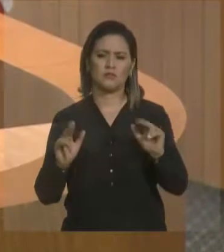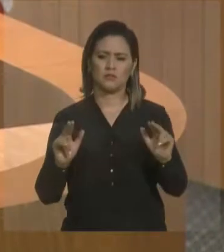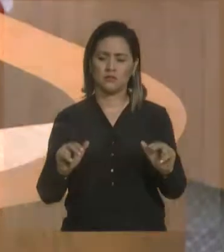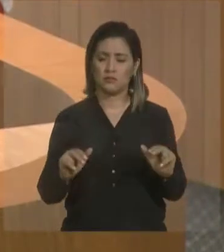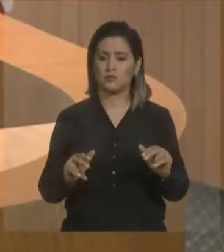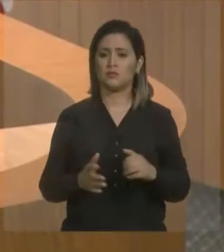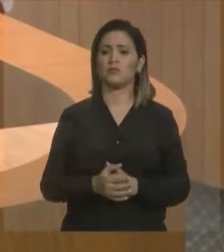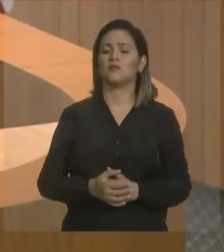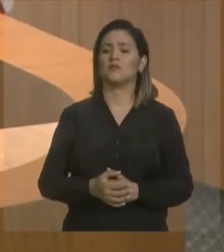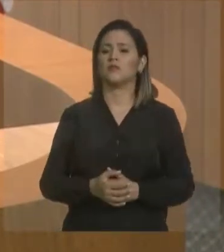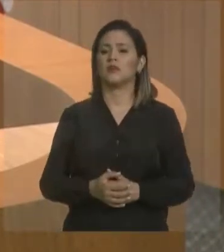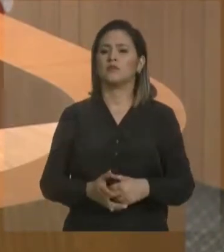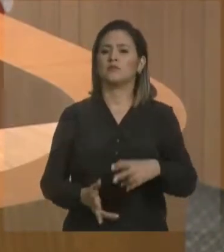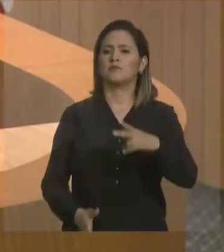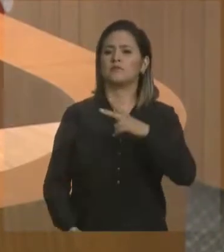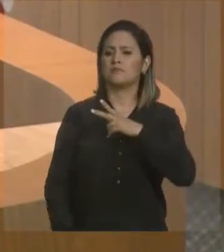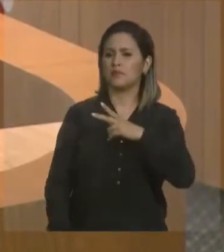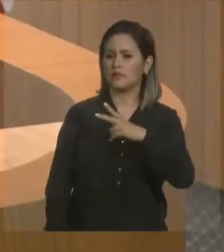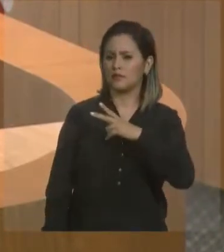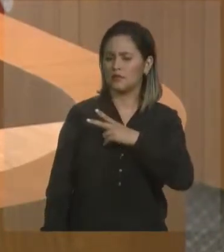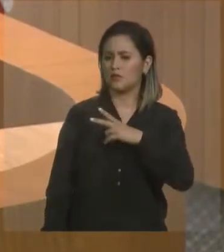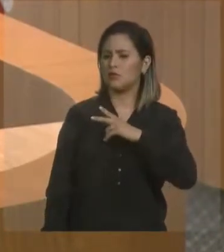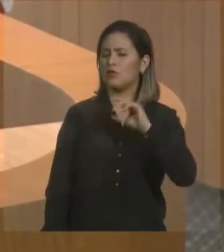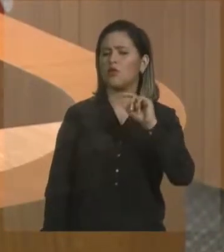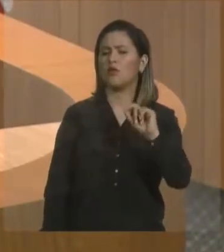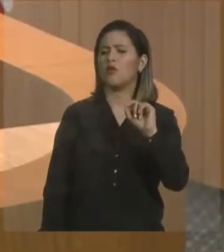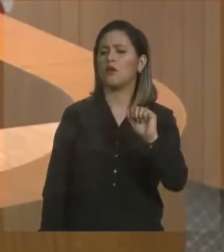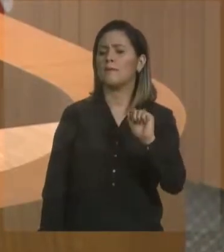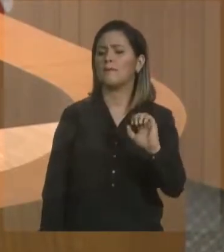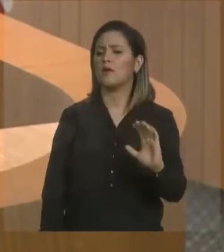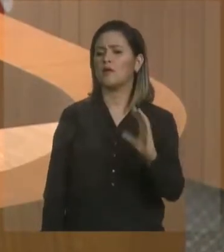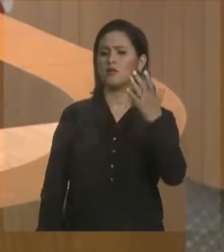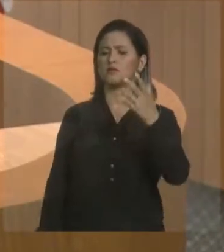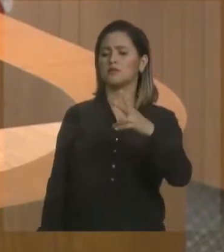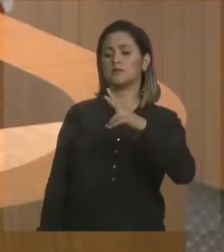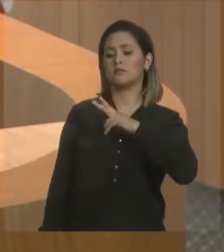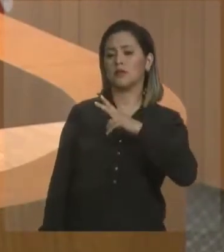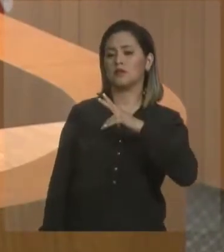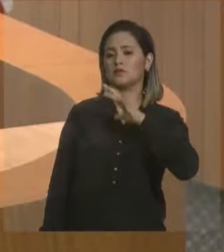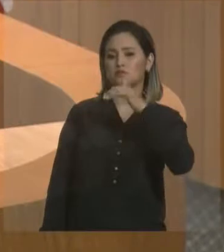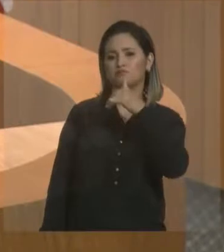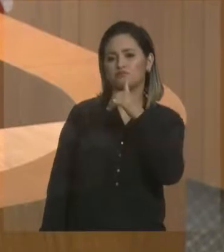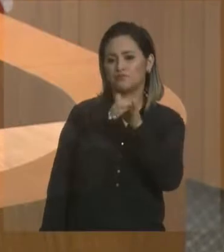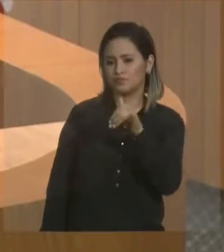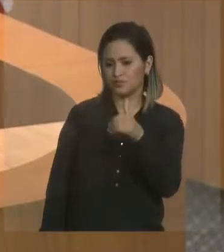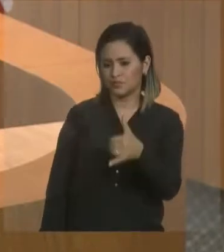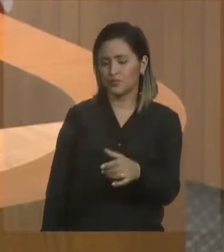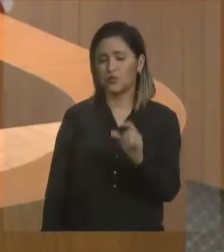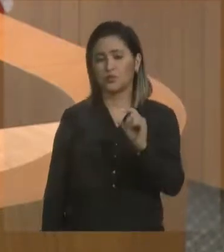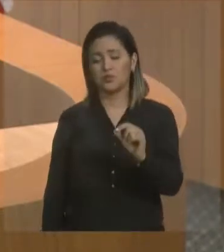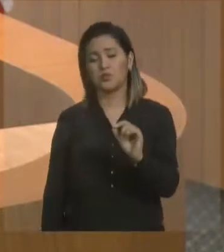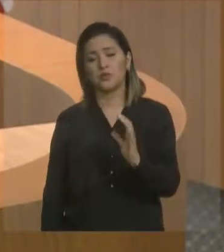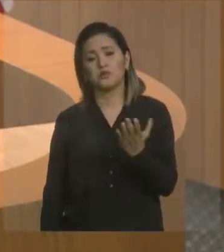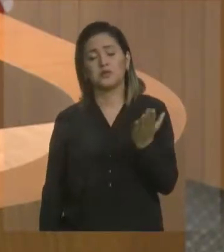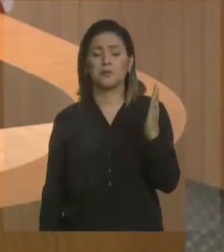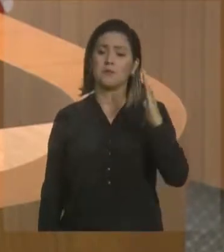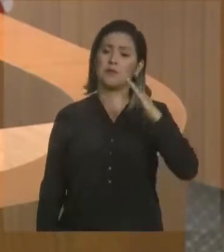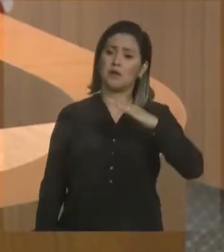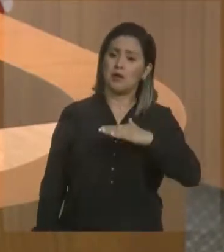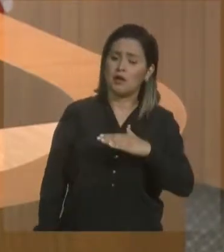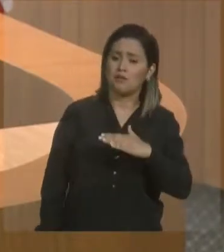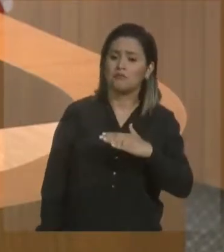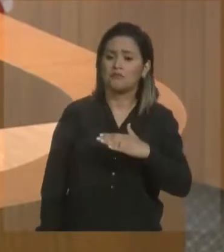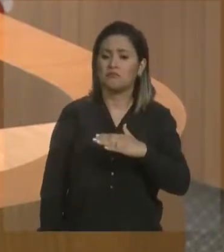privatização, o que pode acontecer com a privatização do setor elétrico, que males pode nos